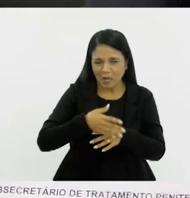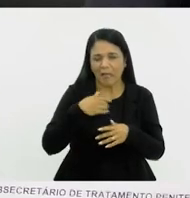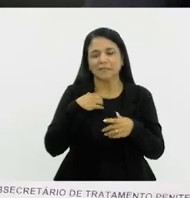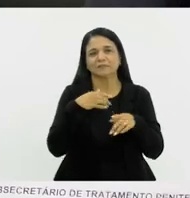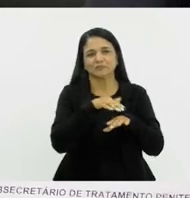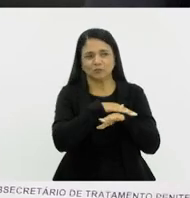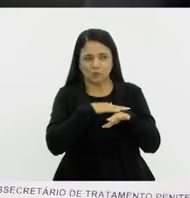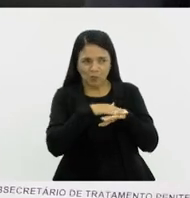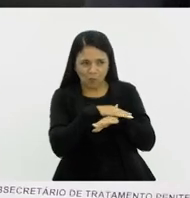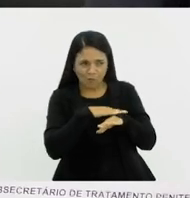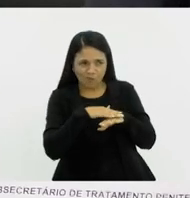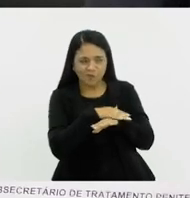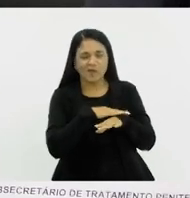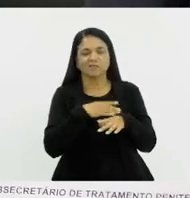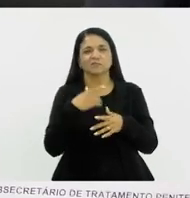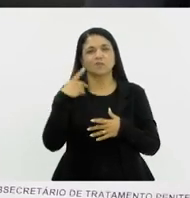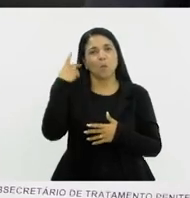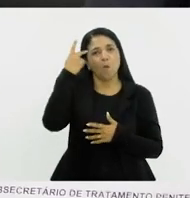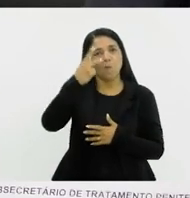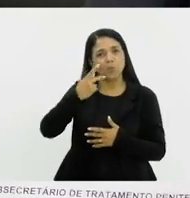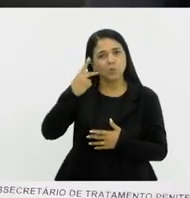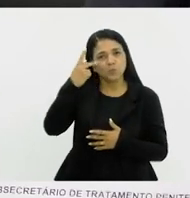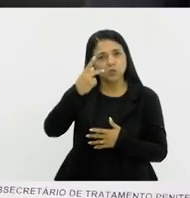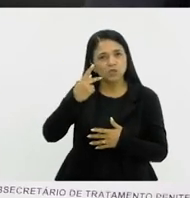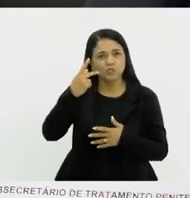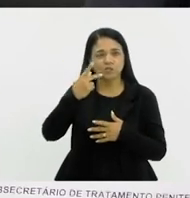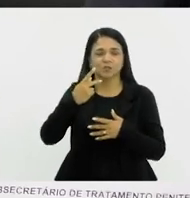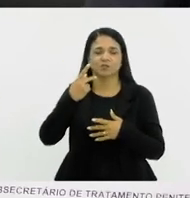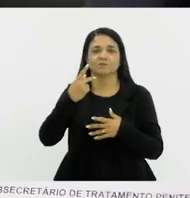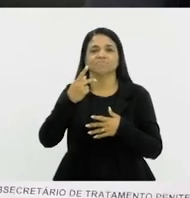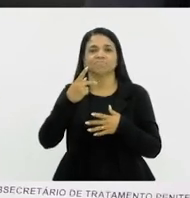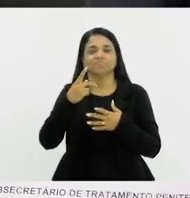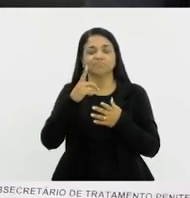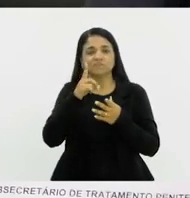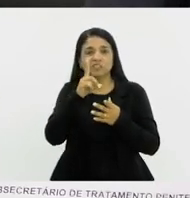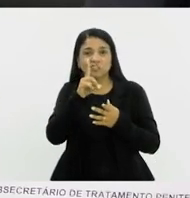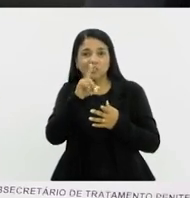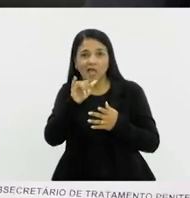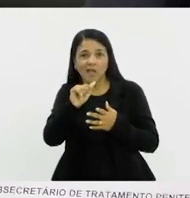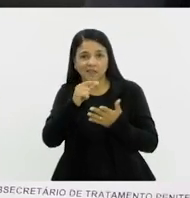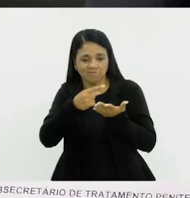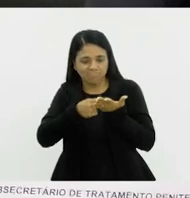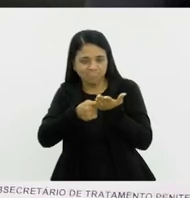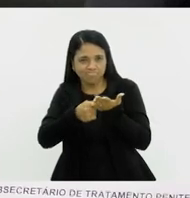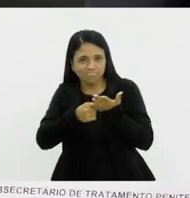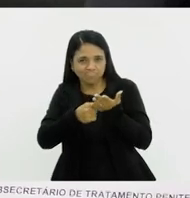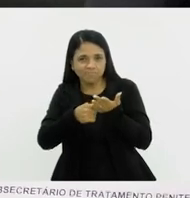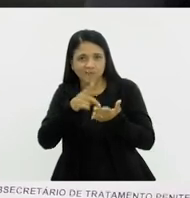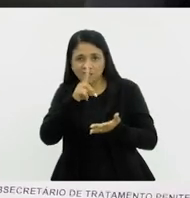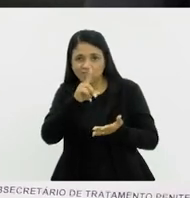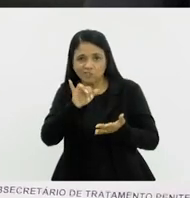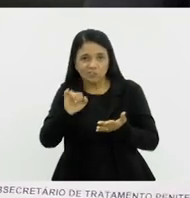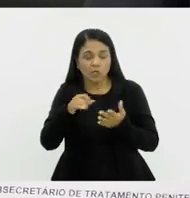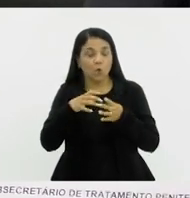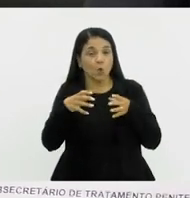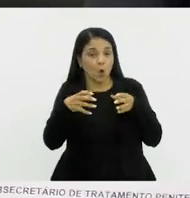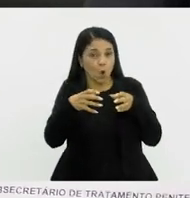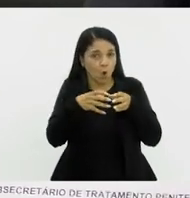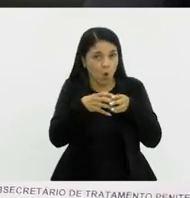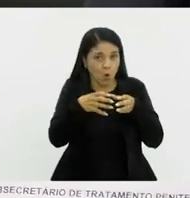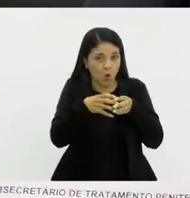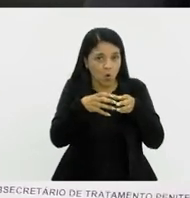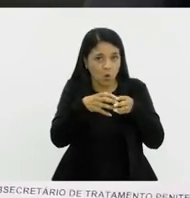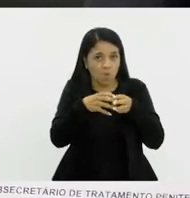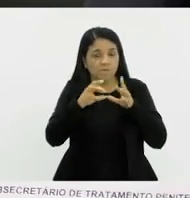conversa sobre essa questão dessa política, de já estar uma data, já desse comitê, já se reunir,